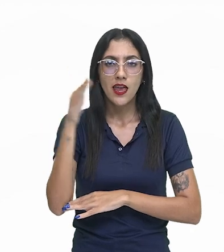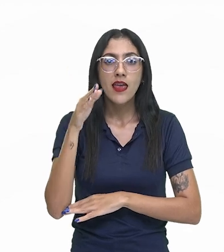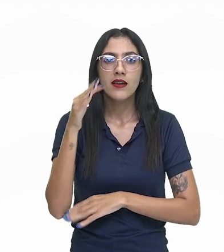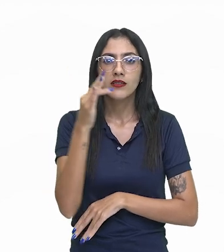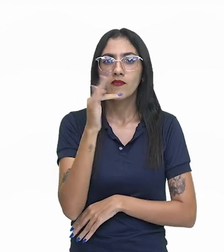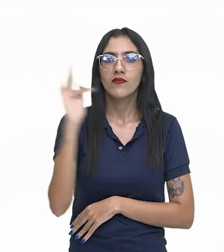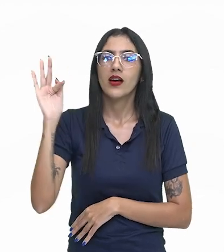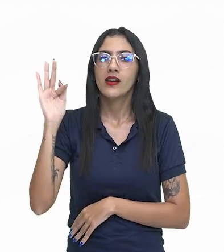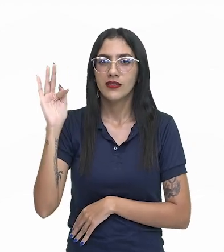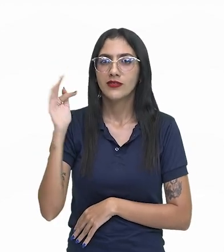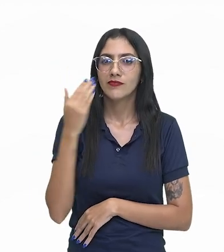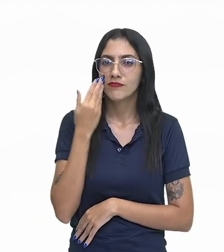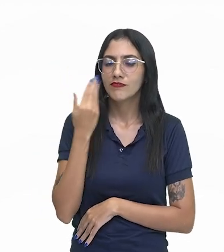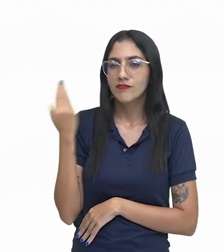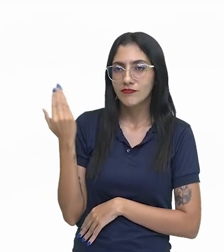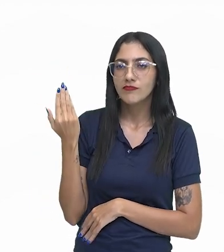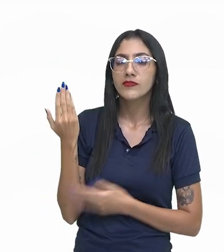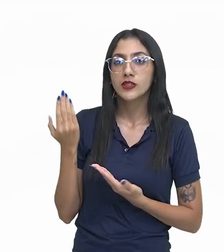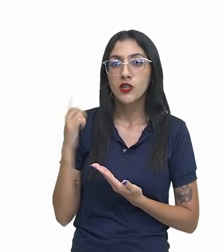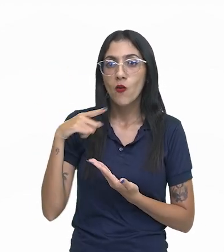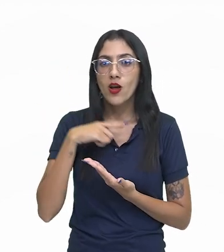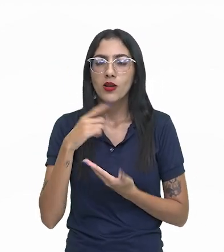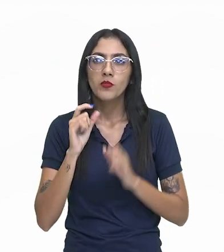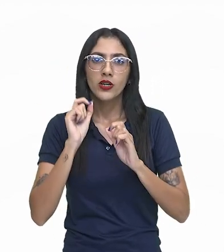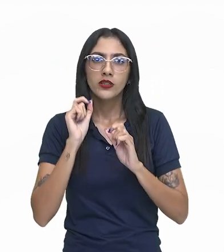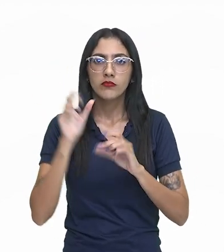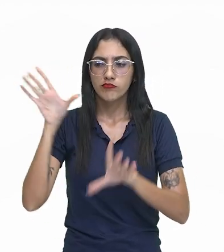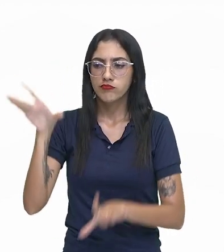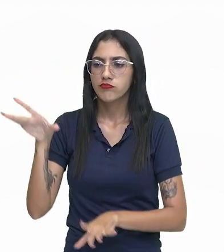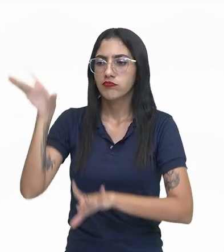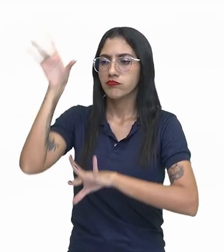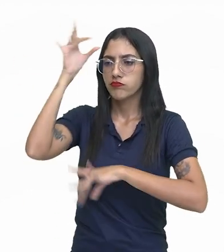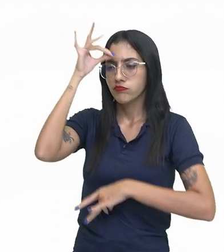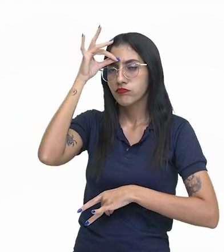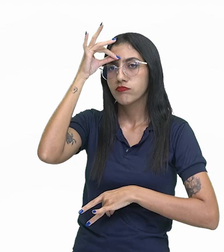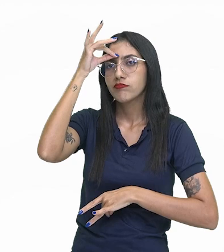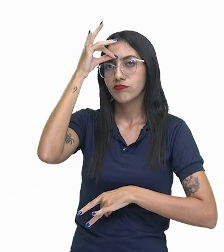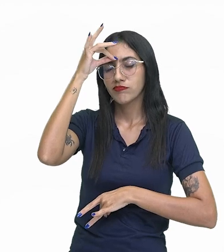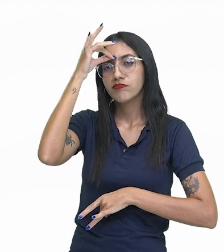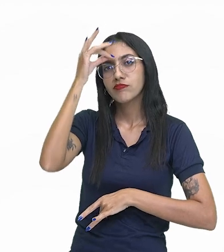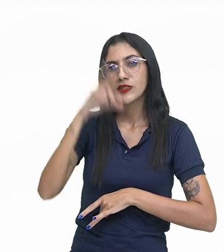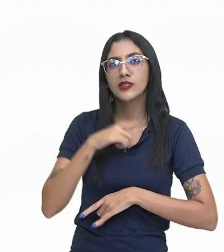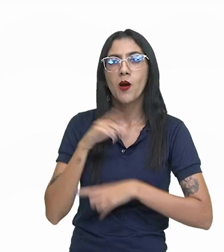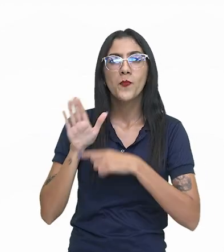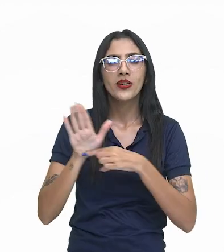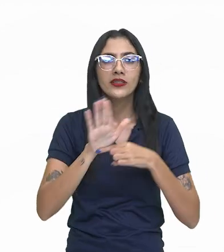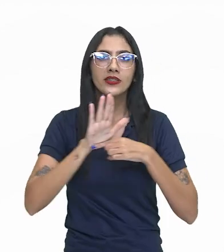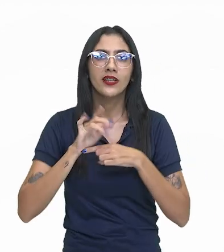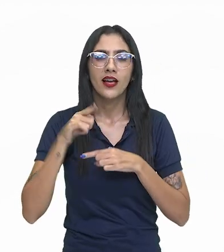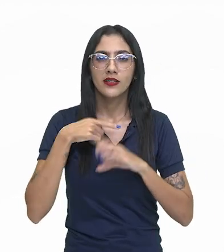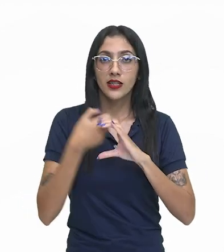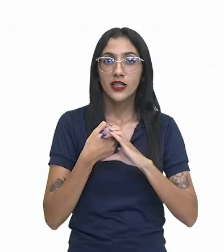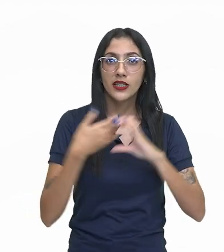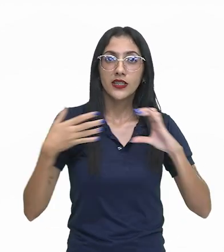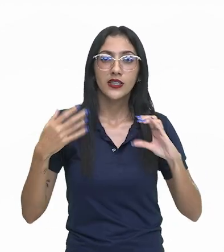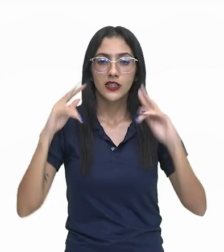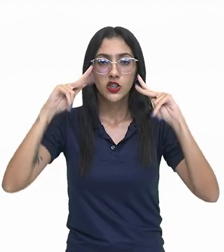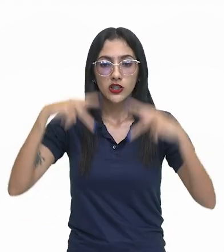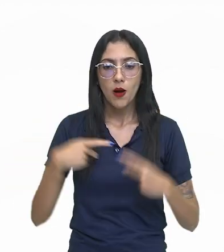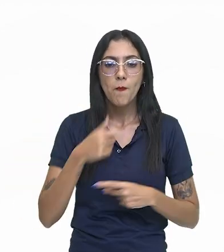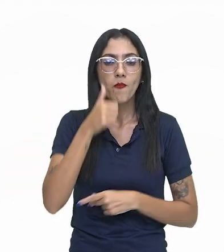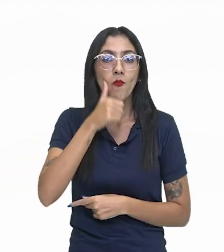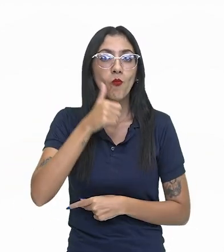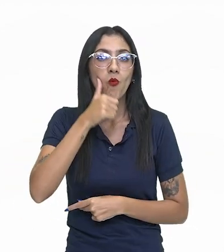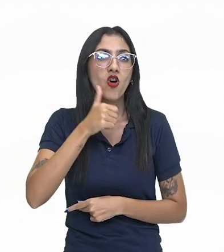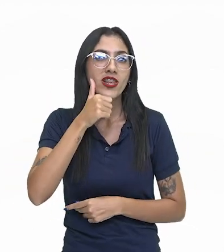liberdade. Então, a gente já tem aí um caráter de idealização, né? Trazer essa figura da mulher de uma forma